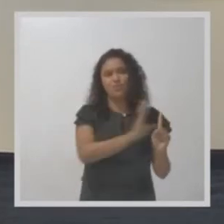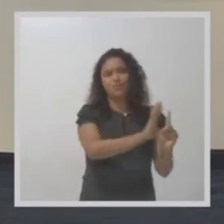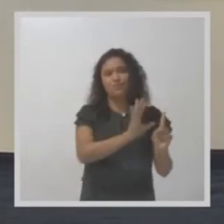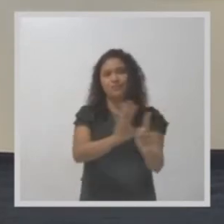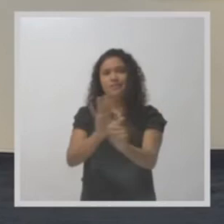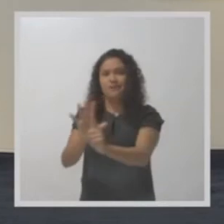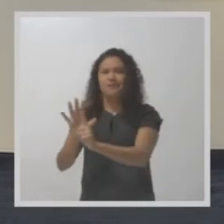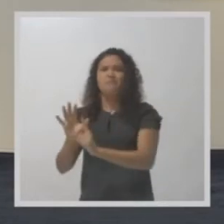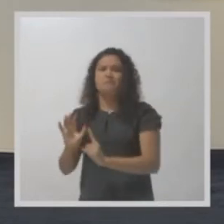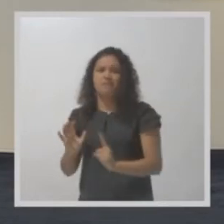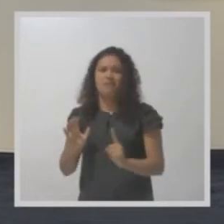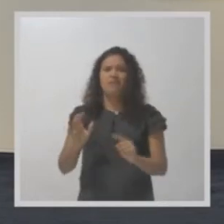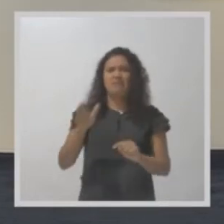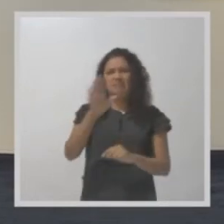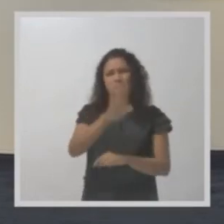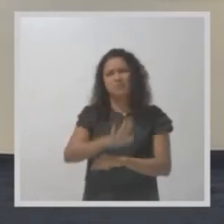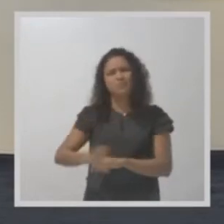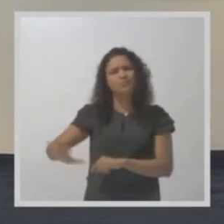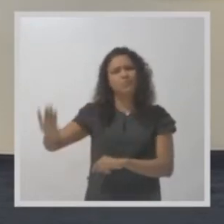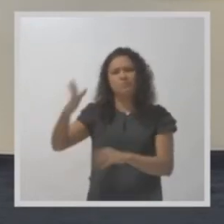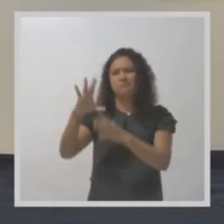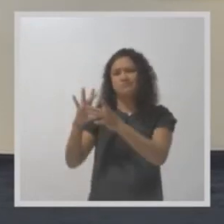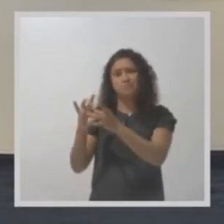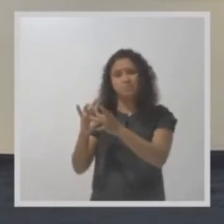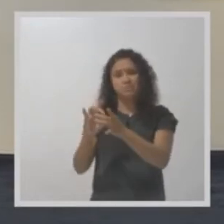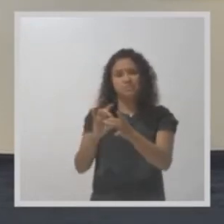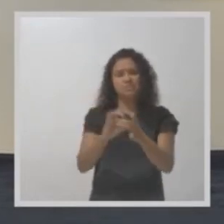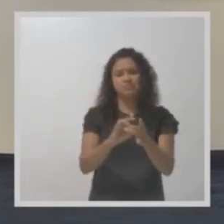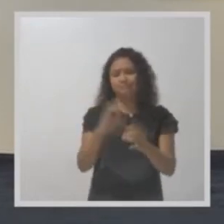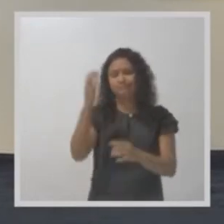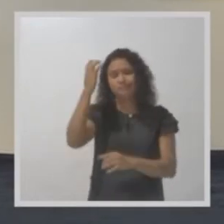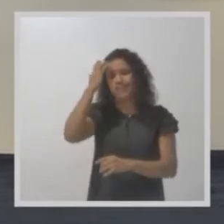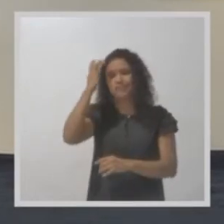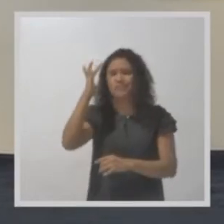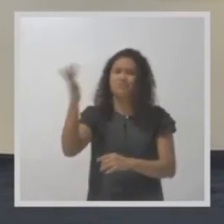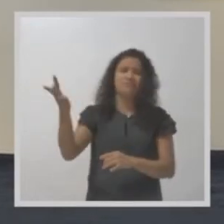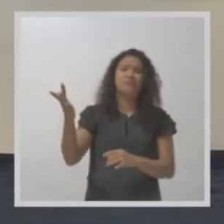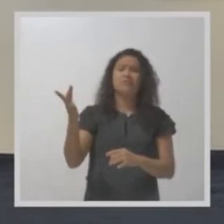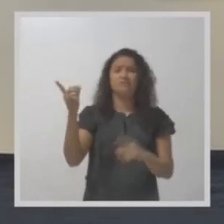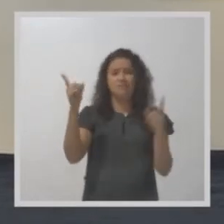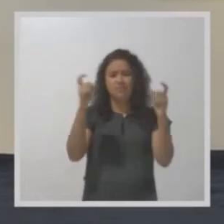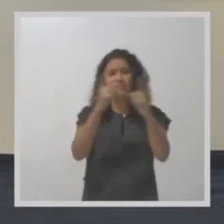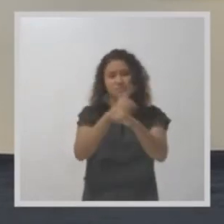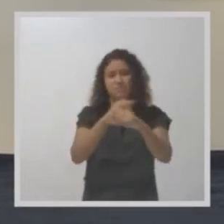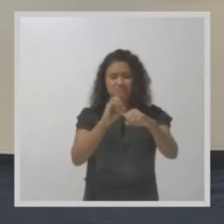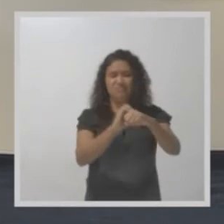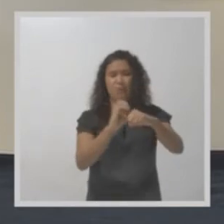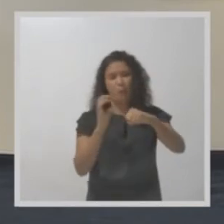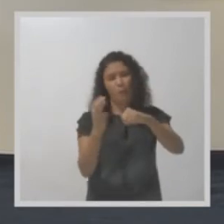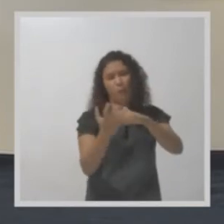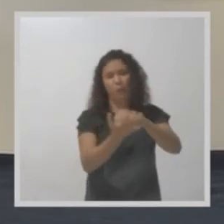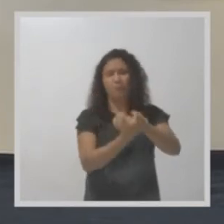meio a todo esse contexto, que não é um contexto fácil, que é do novo coronavírus, que é da